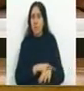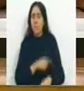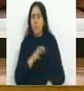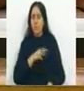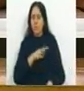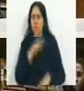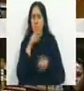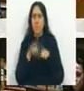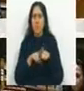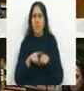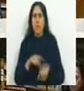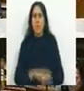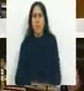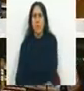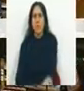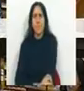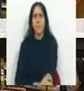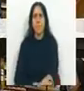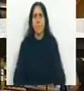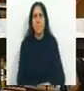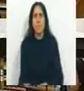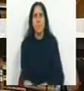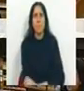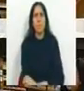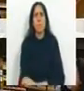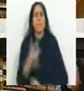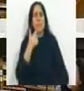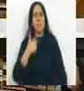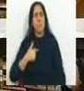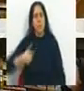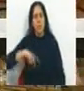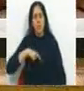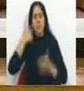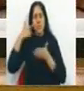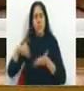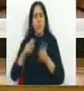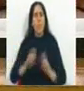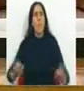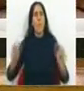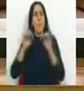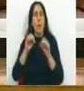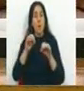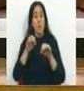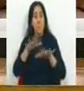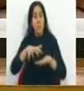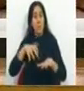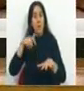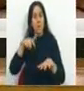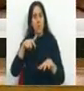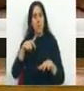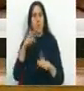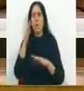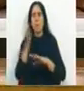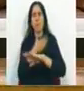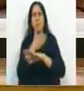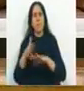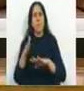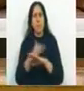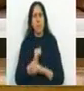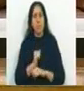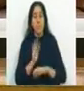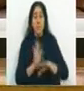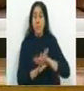deputado. E disseram-nos que nós não temos estratégia, que este plenário está dividido